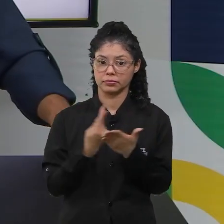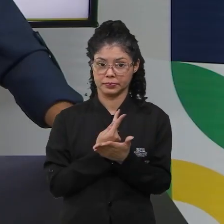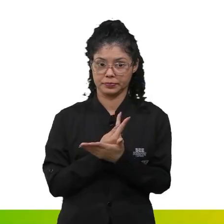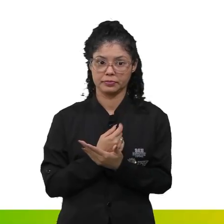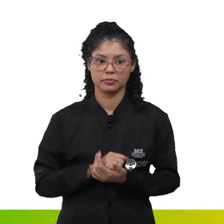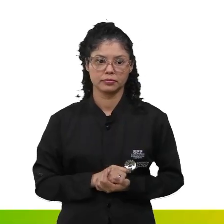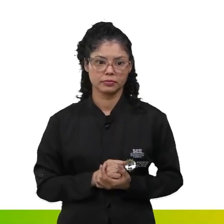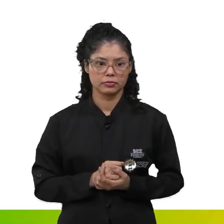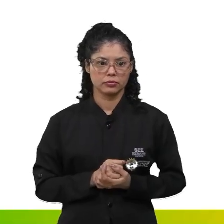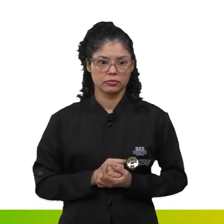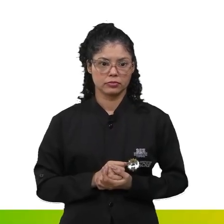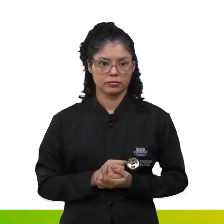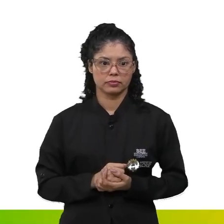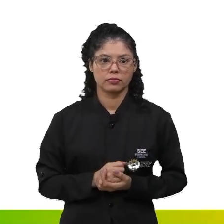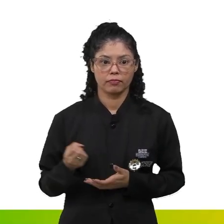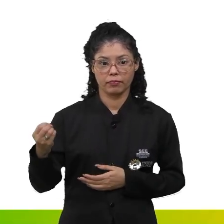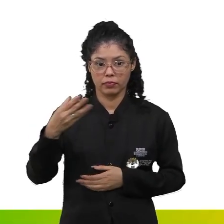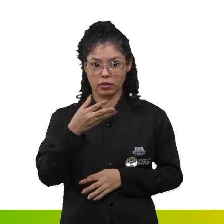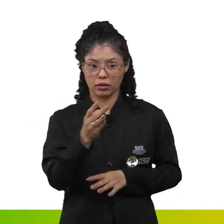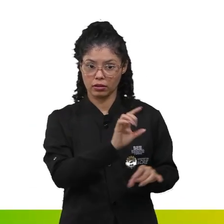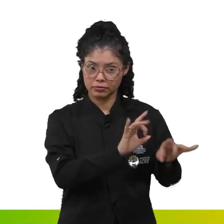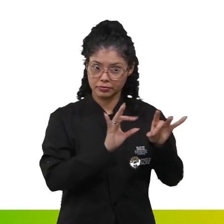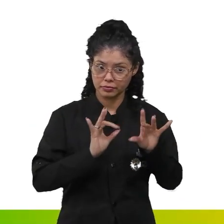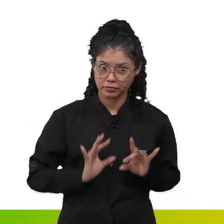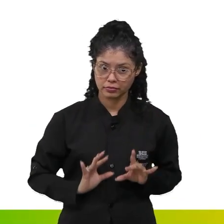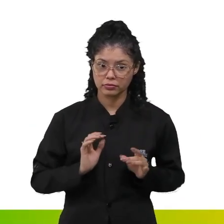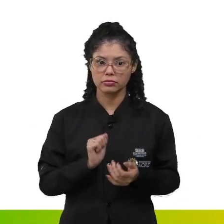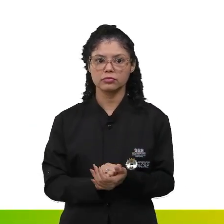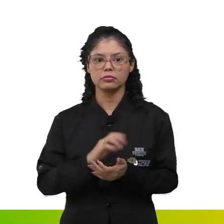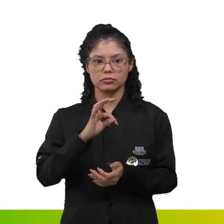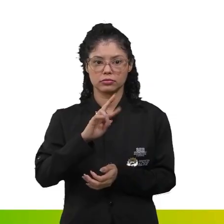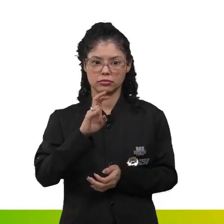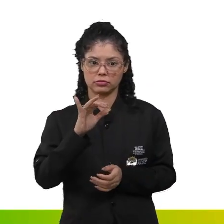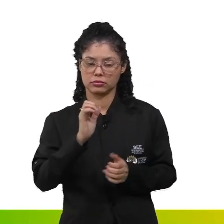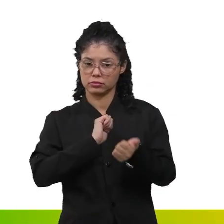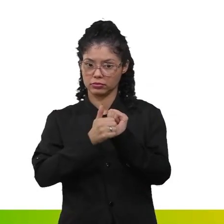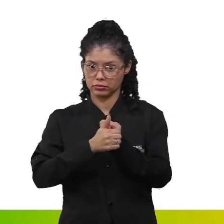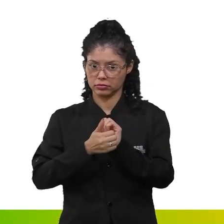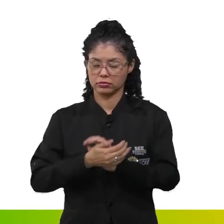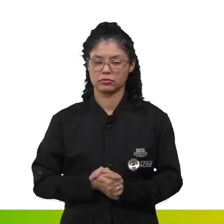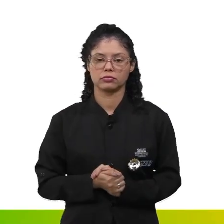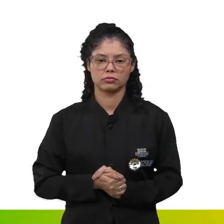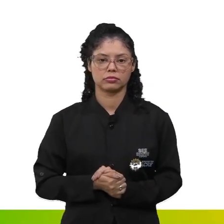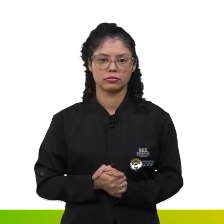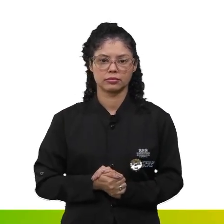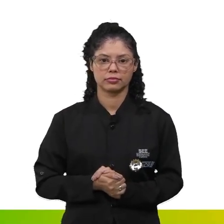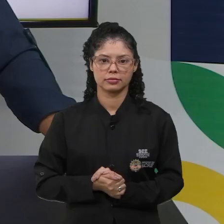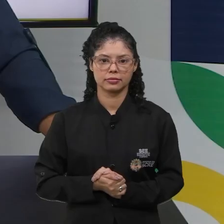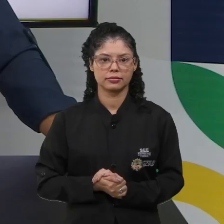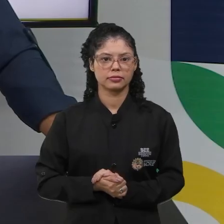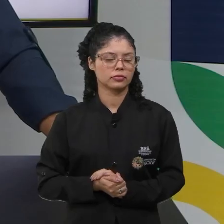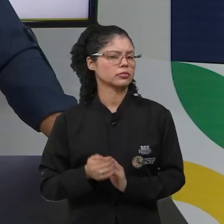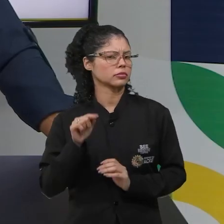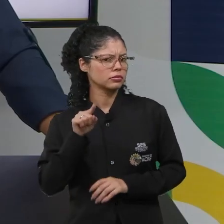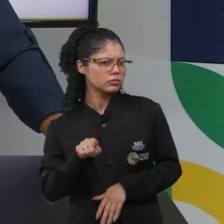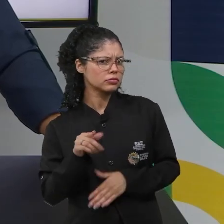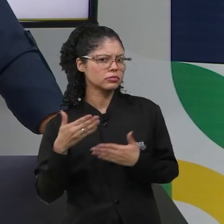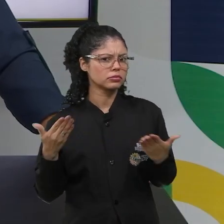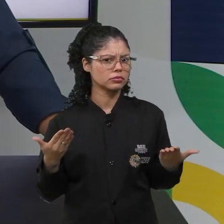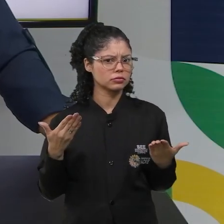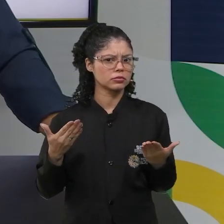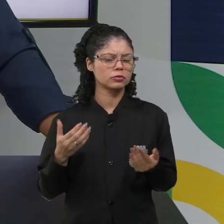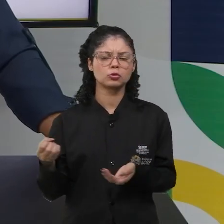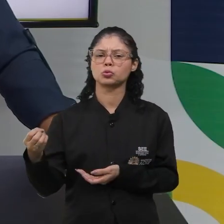isso. Avança. D. Renovação das técnicas e táticas esportivas. É uma questão de